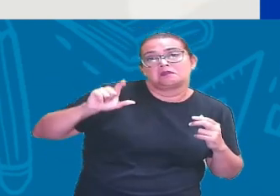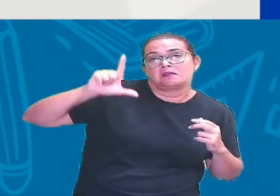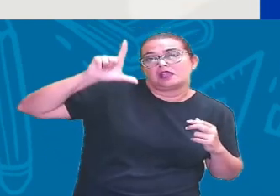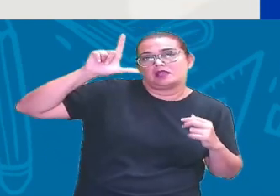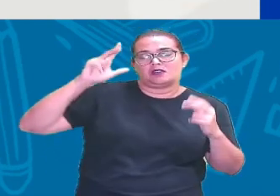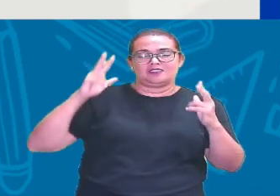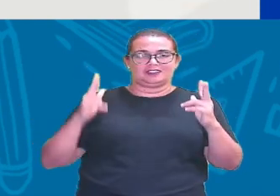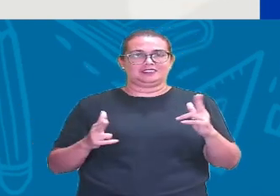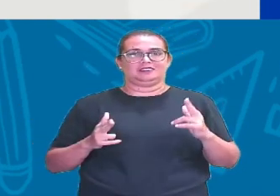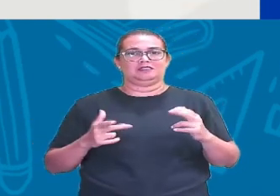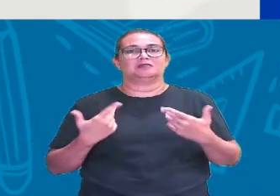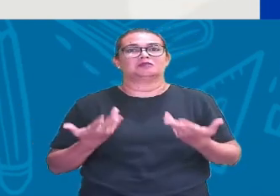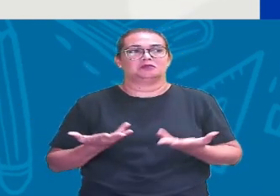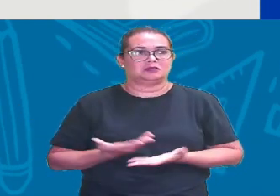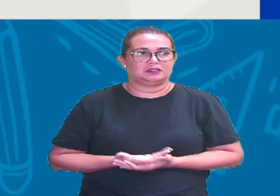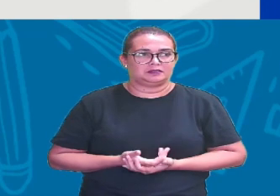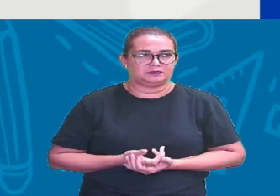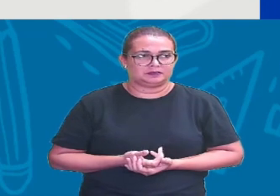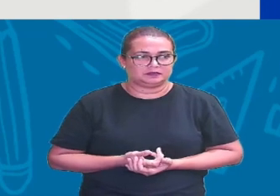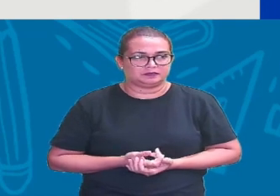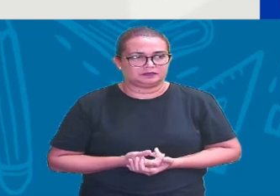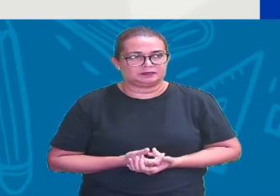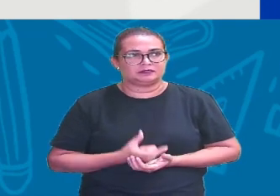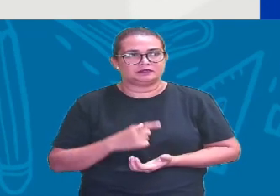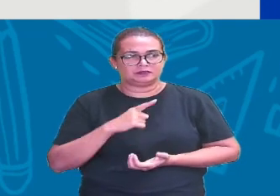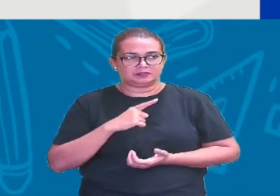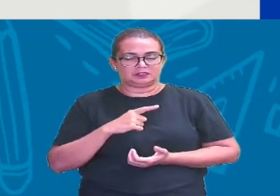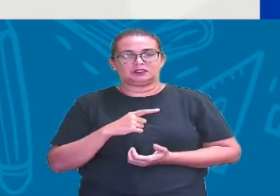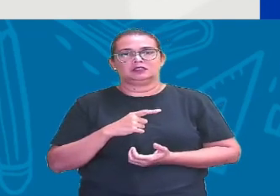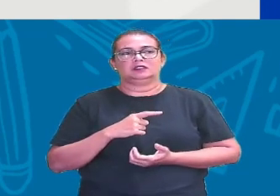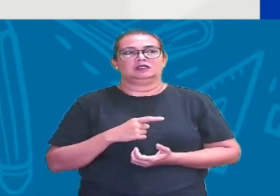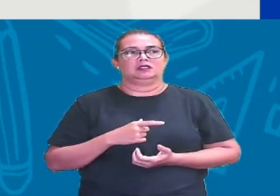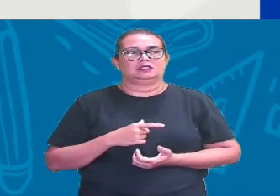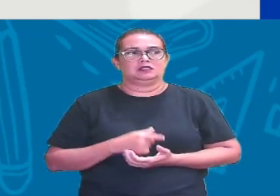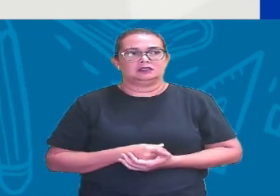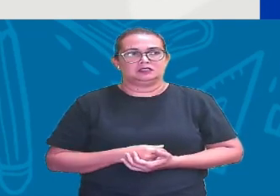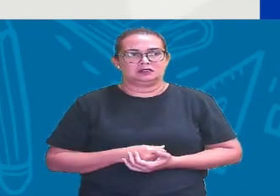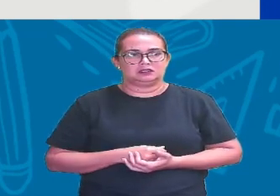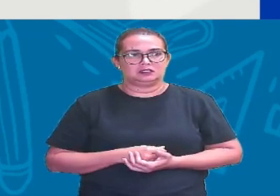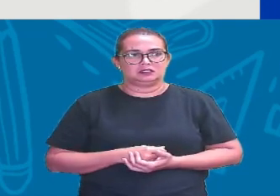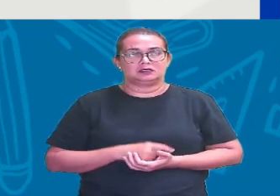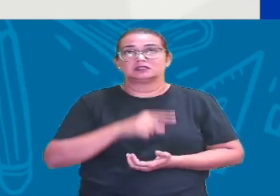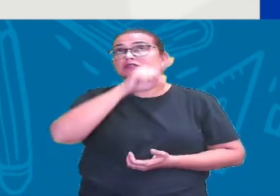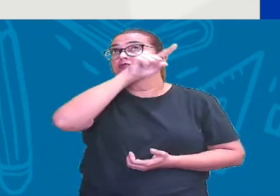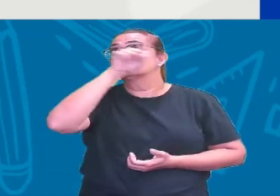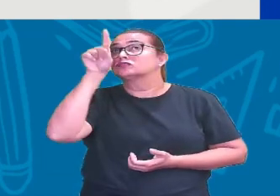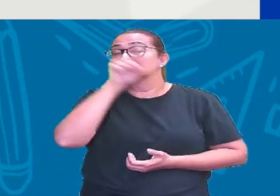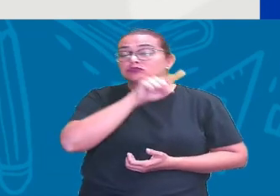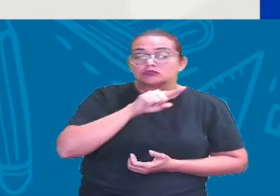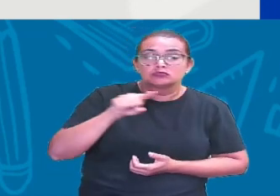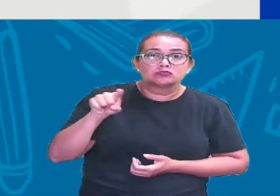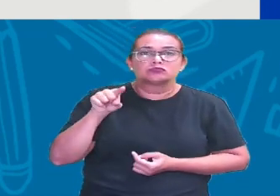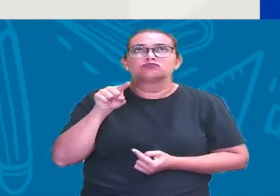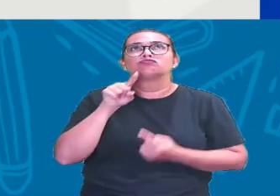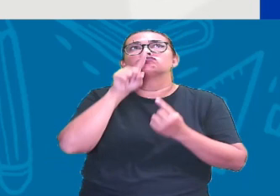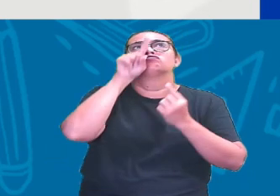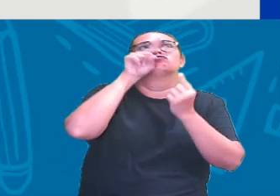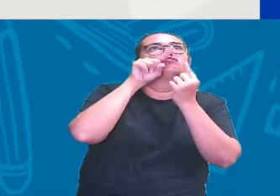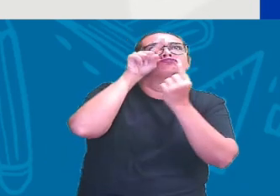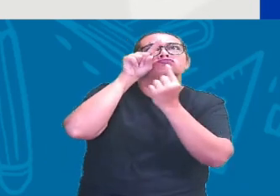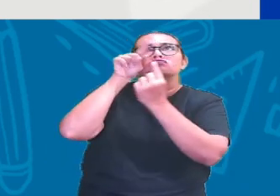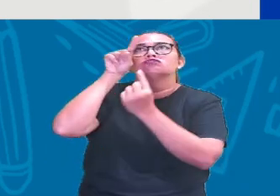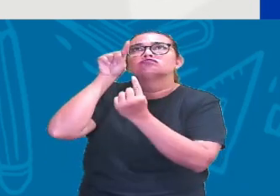20 têm em comum? Tem 10 e tem 20 ao mesmo tempo. olha aí nessa